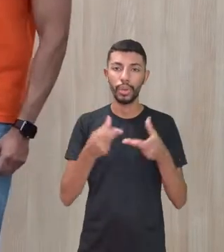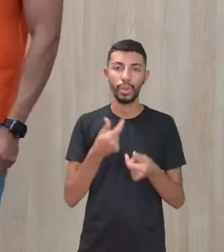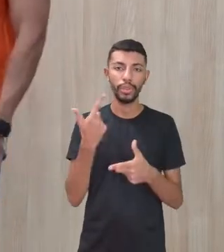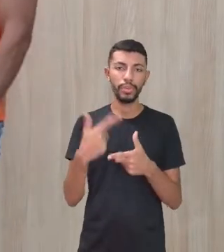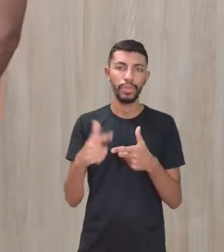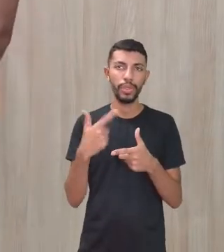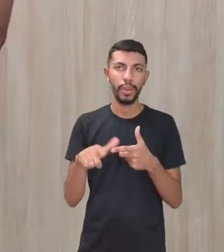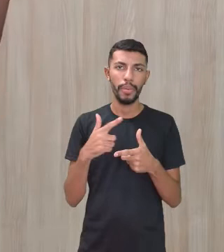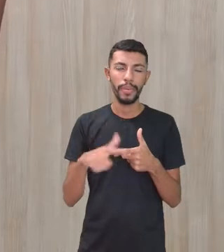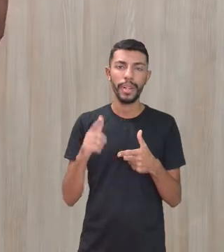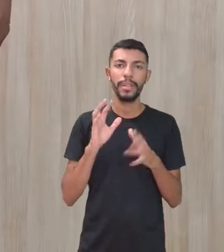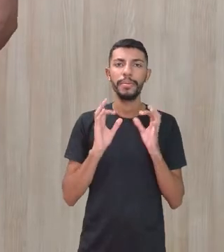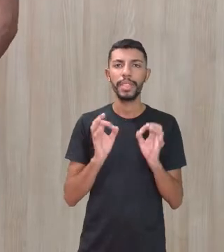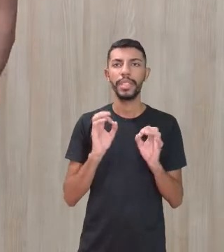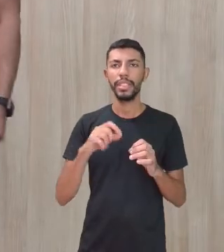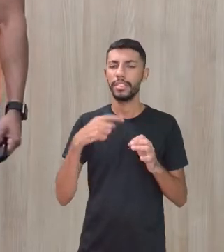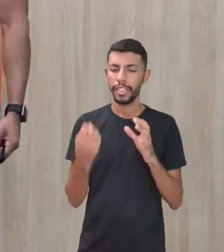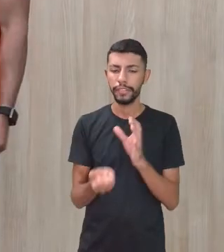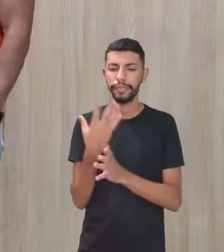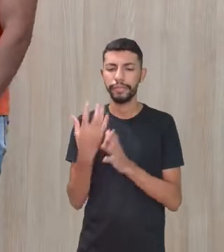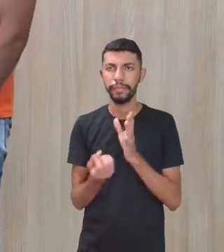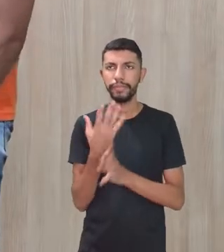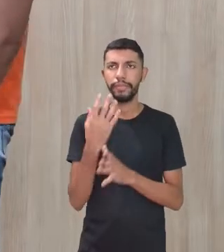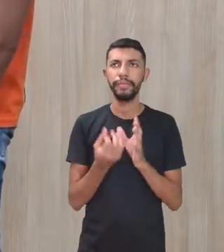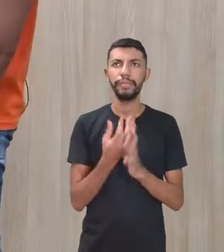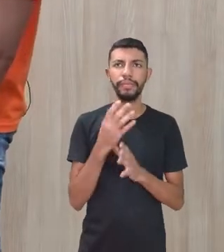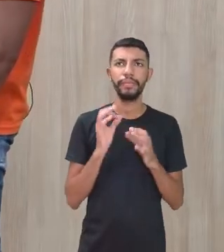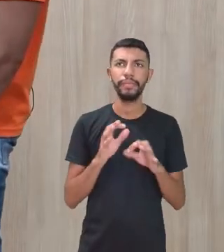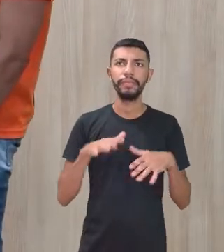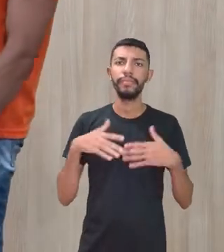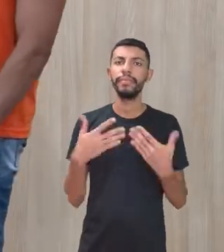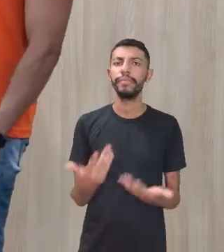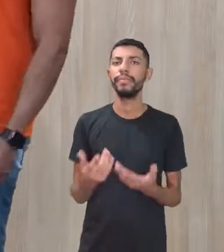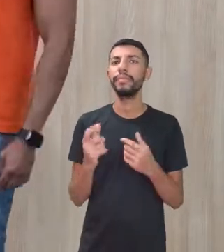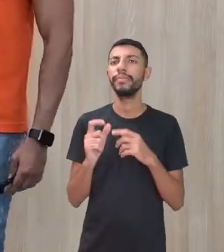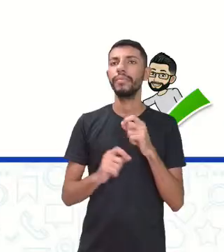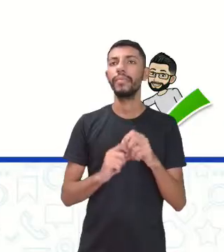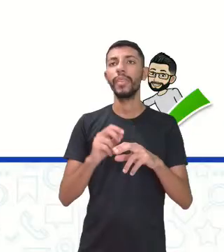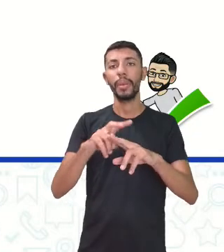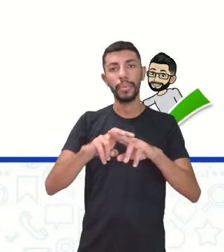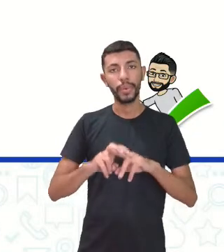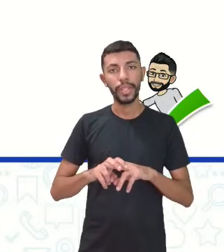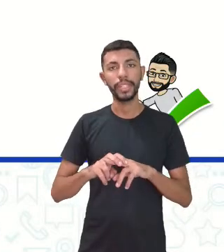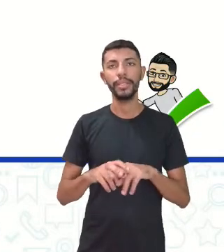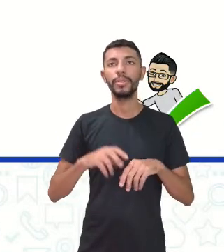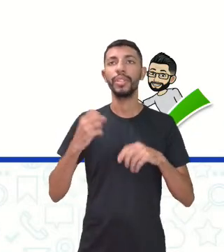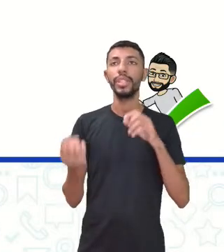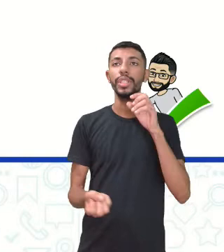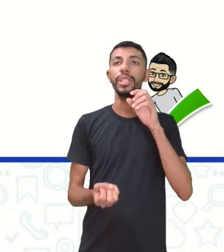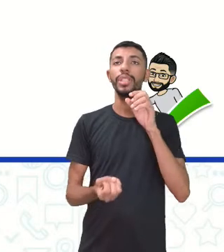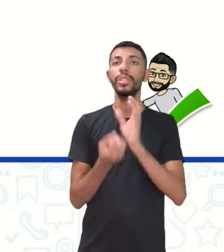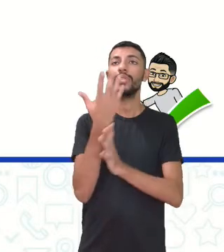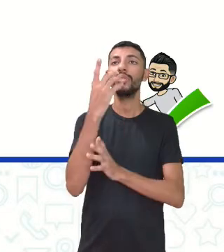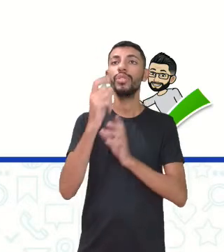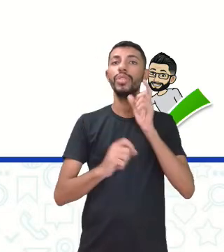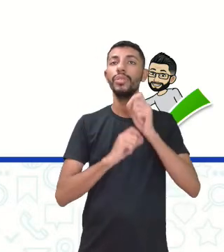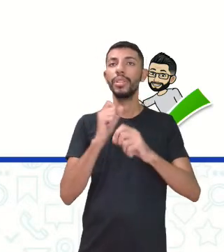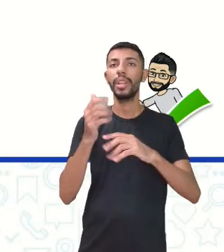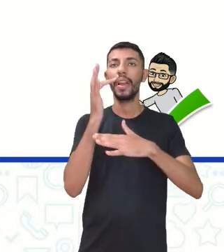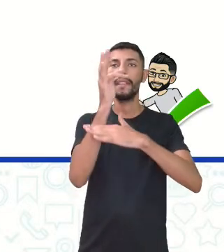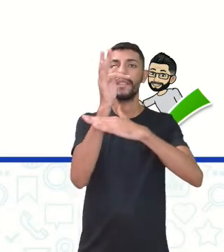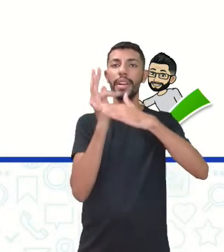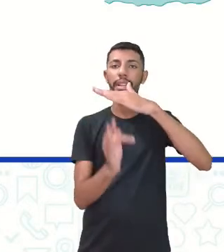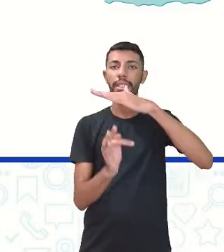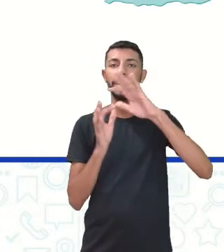que eles foram criando para resolver, certo? Então, foi com essa necessidade que surgiu as frações também,